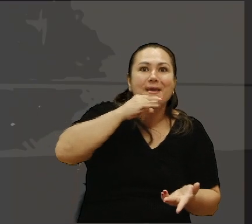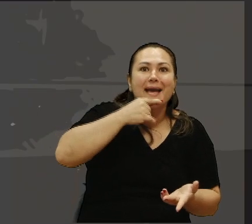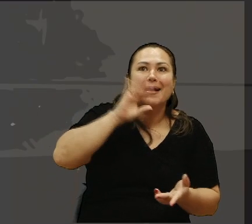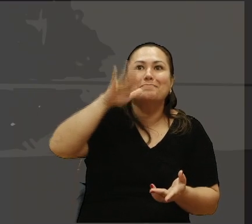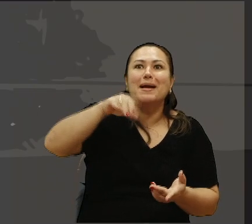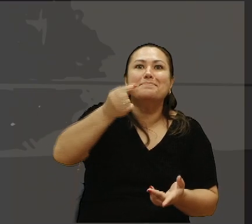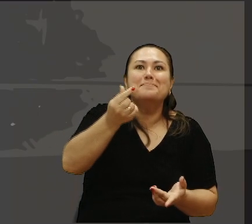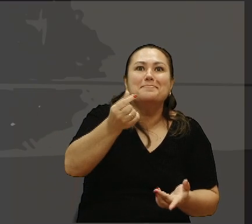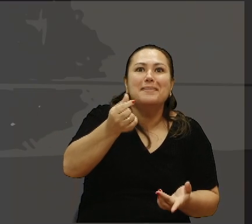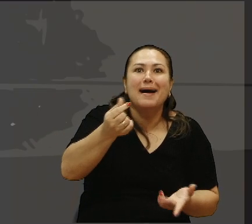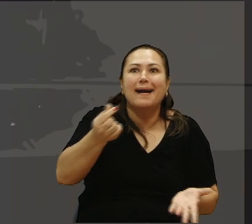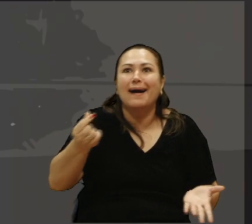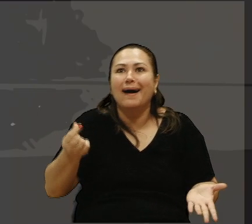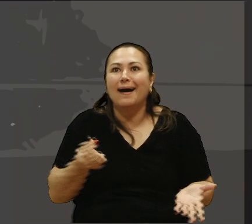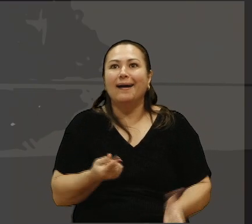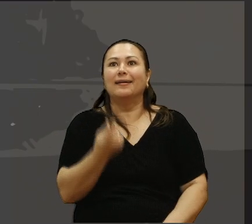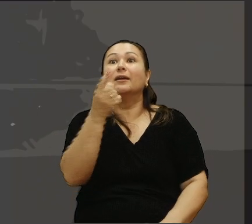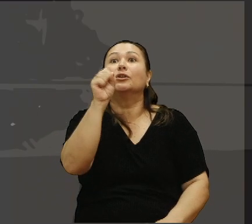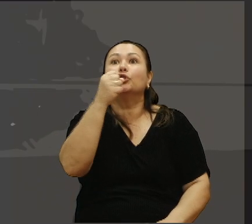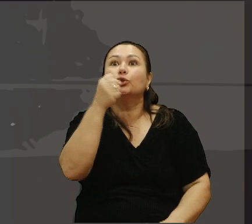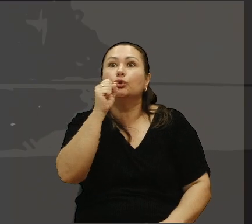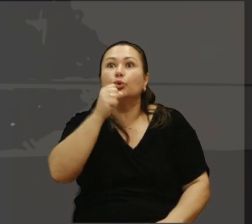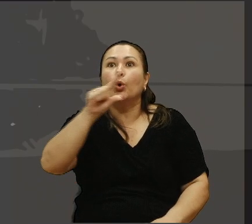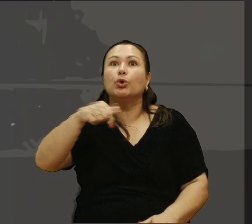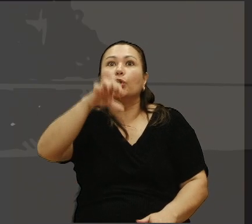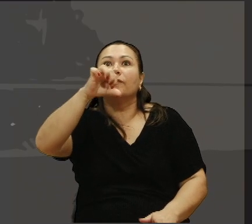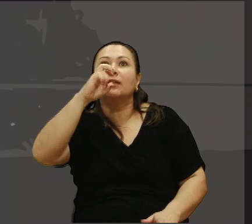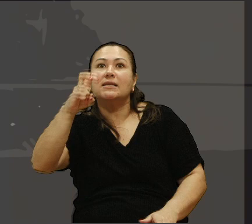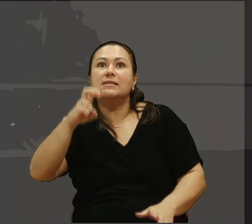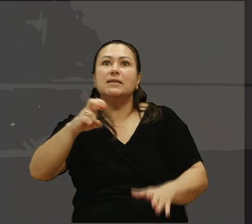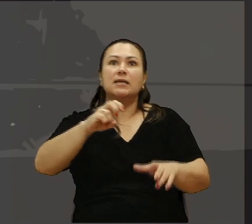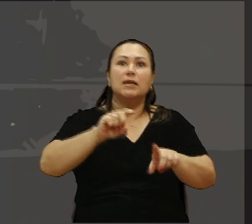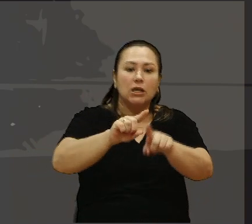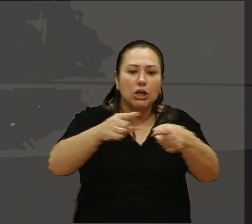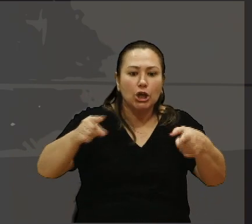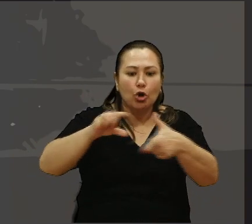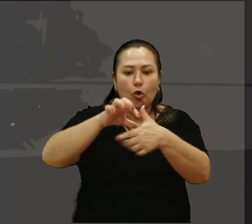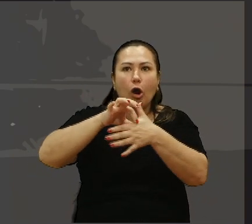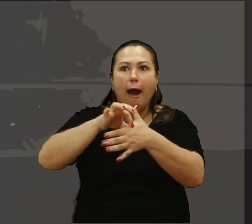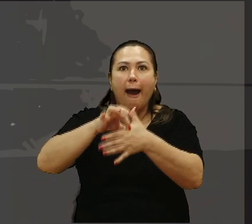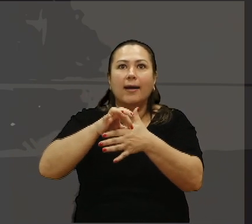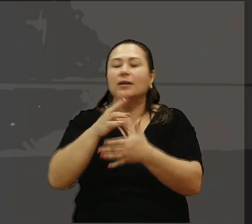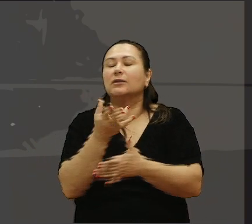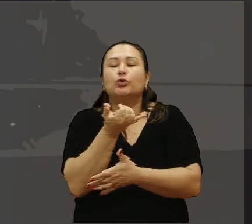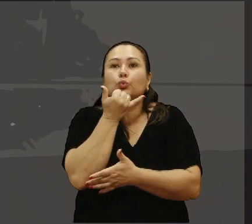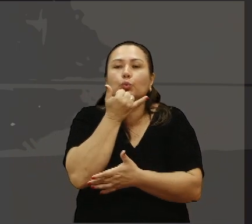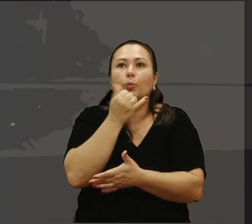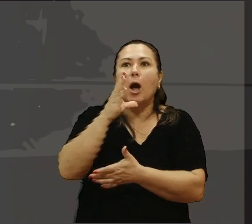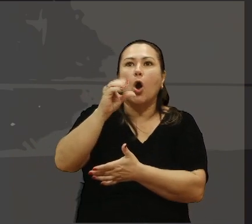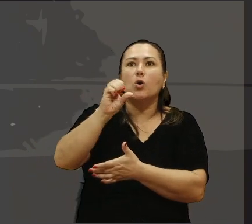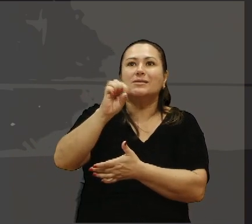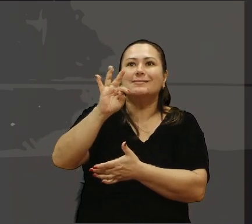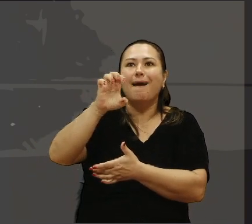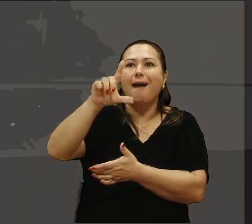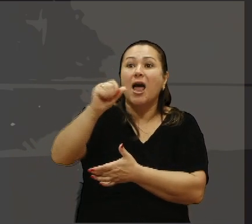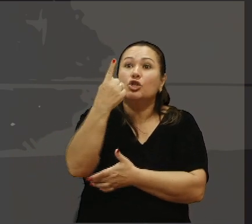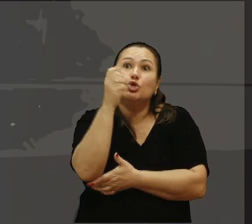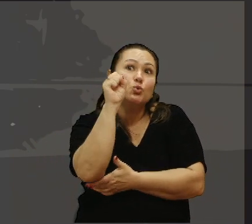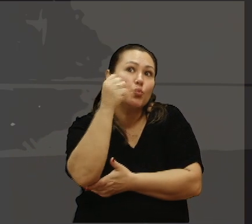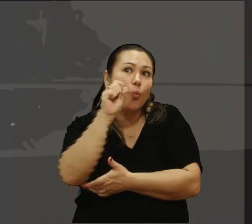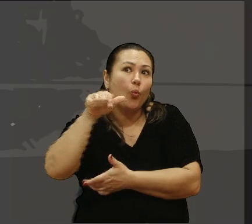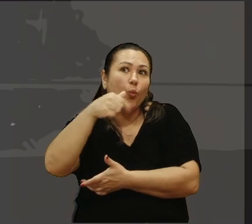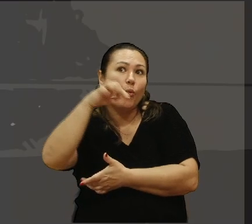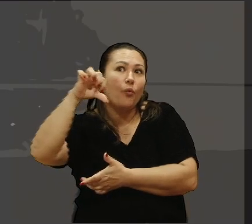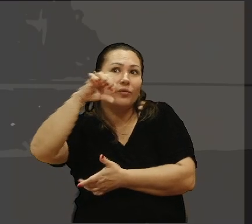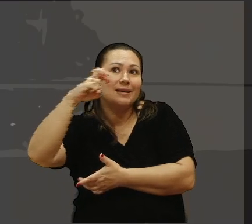barato. R$ 18,95 a paleta bovina, 18,95, perdão, a costela, R$